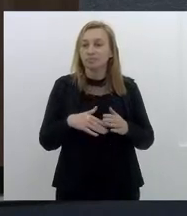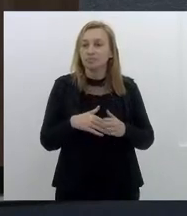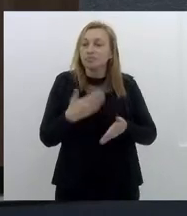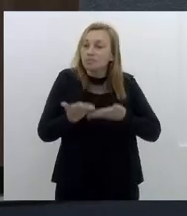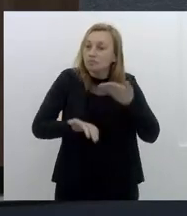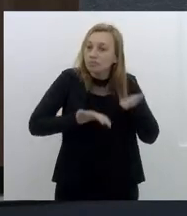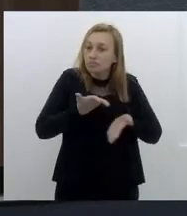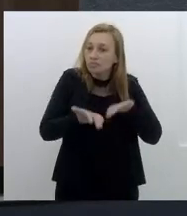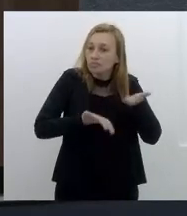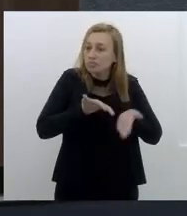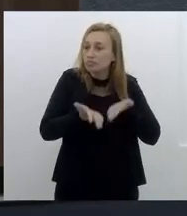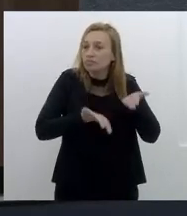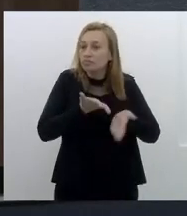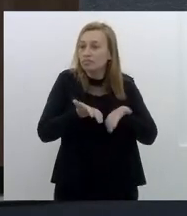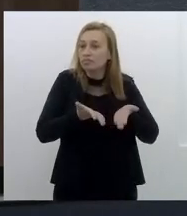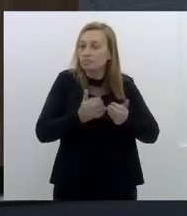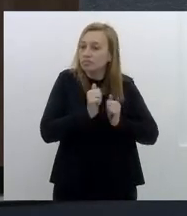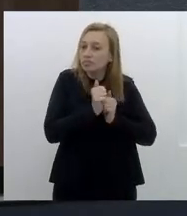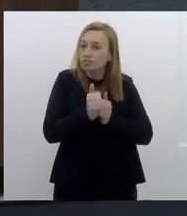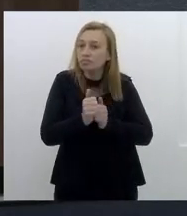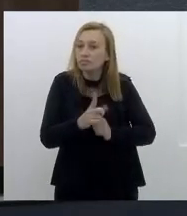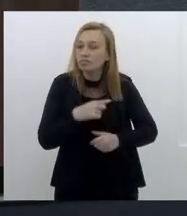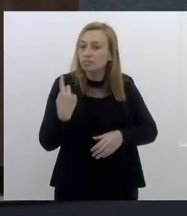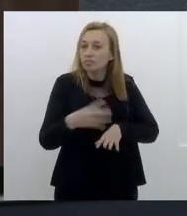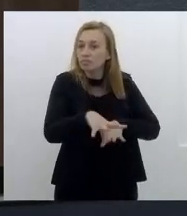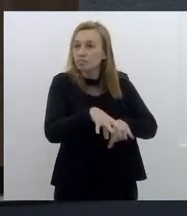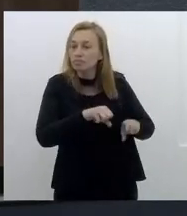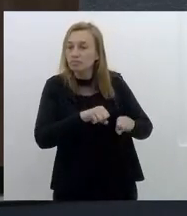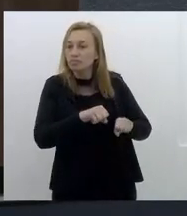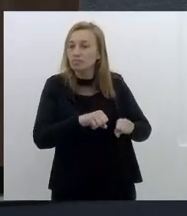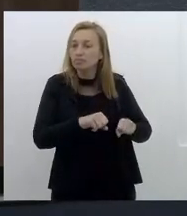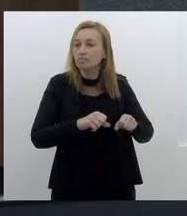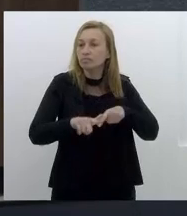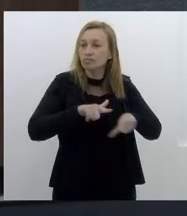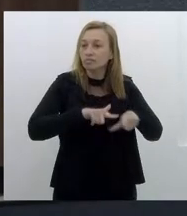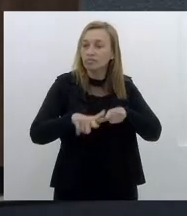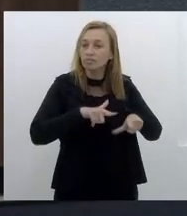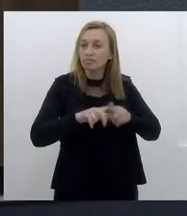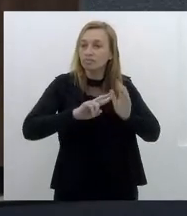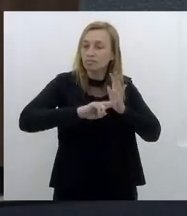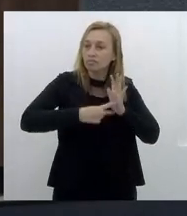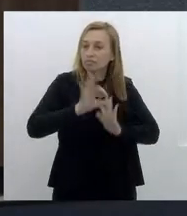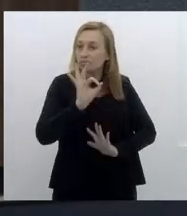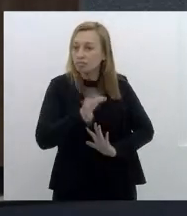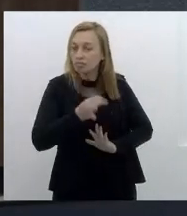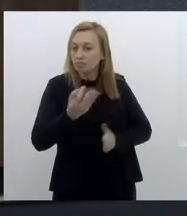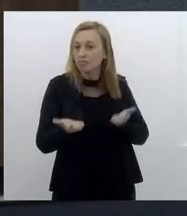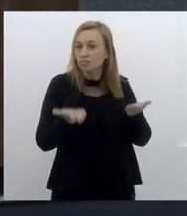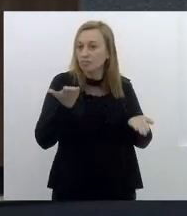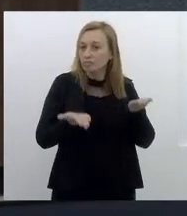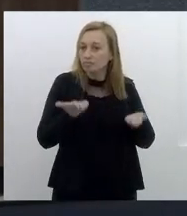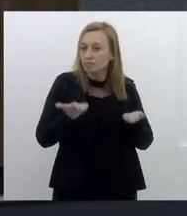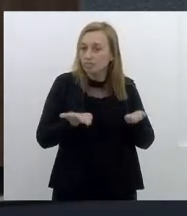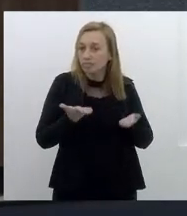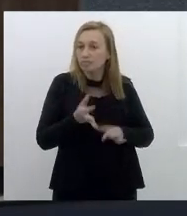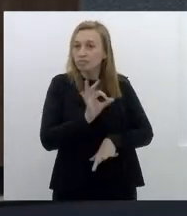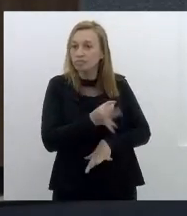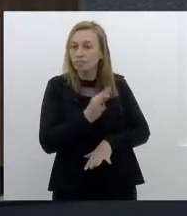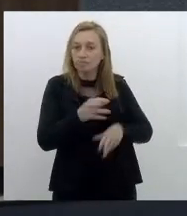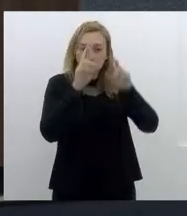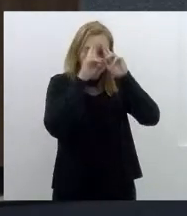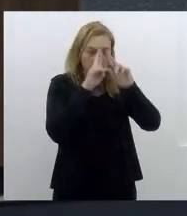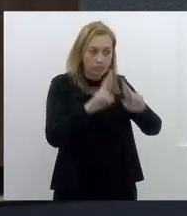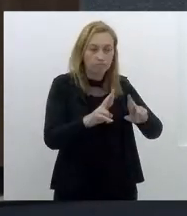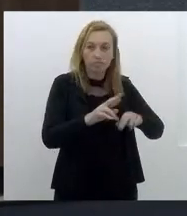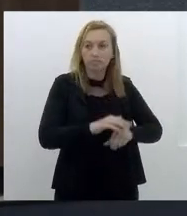e respeito quem acompanha Nossa forma de condução sindical legítima equilibrada absolutamente